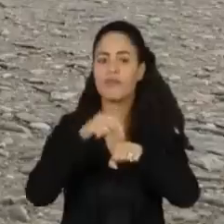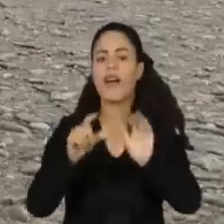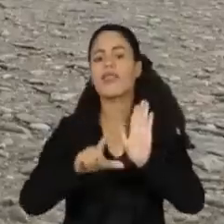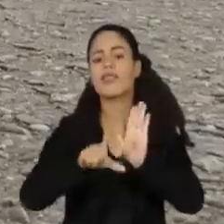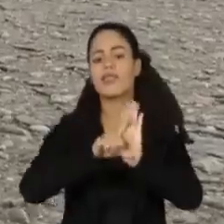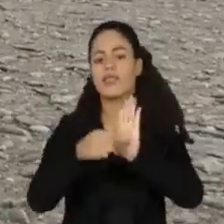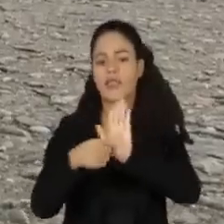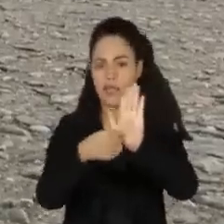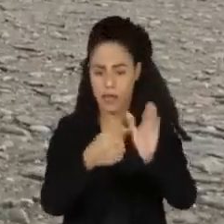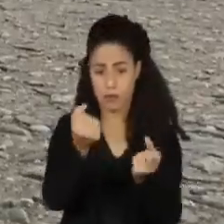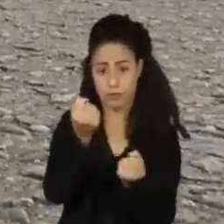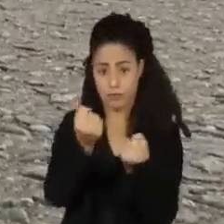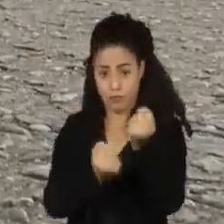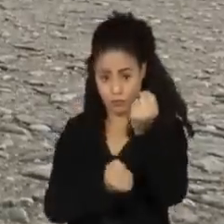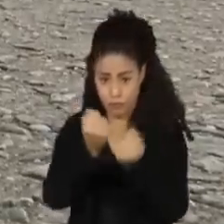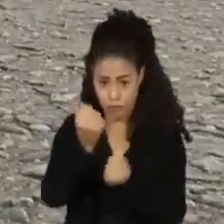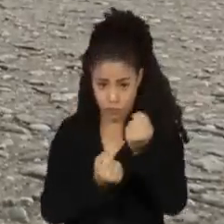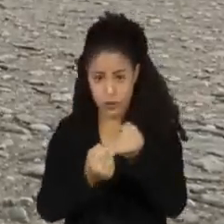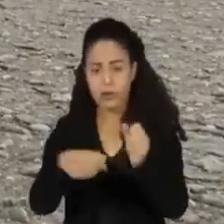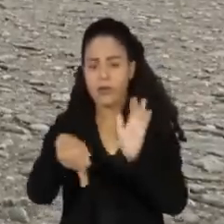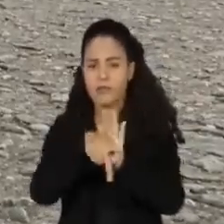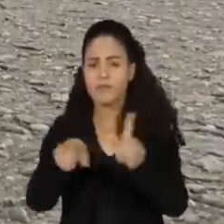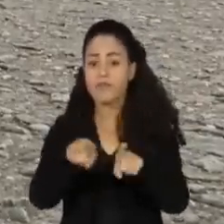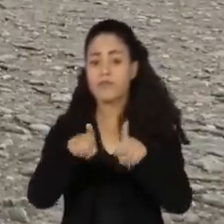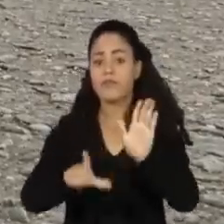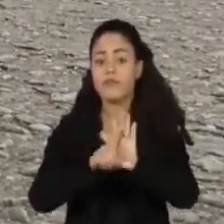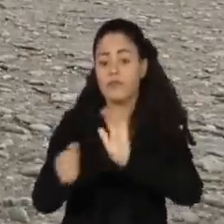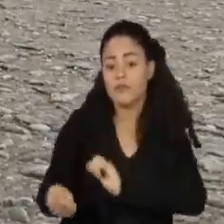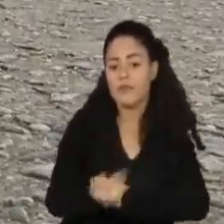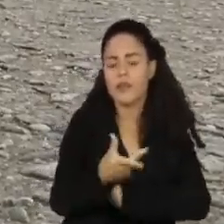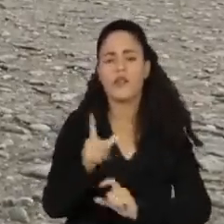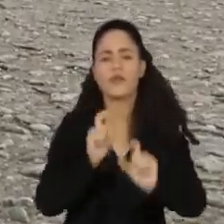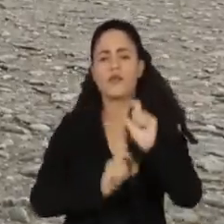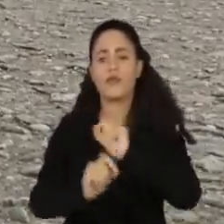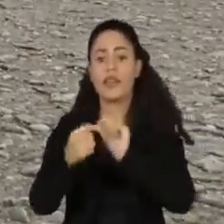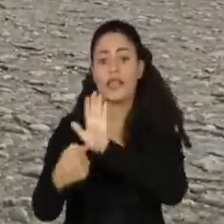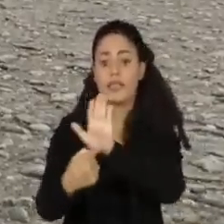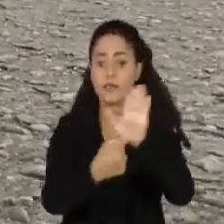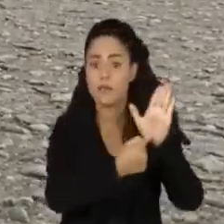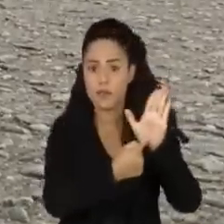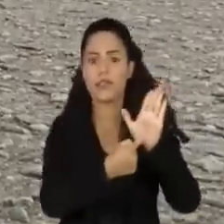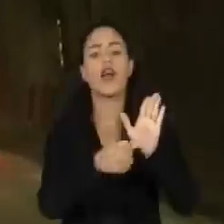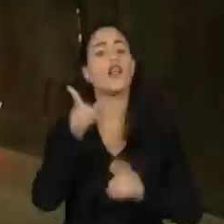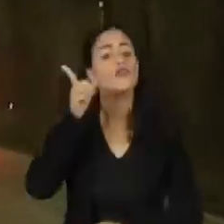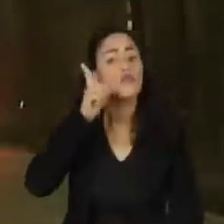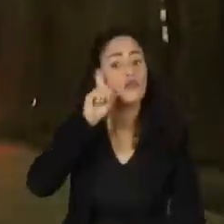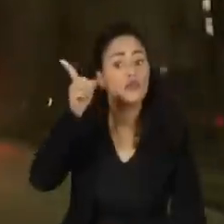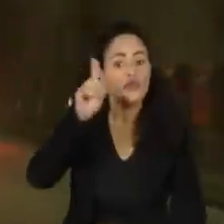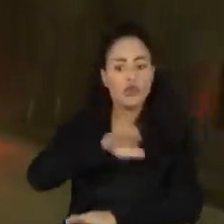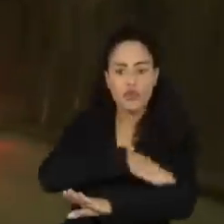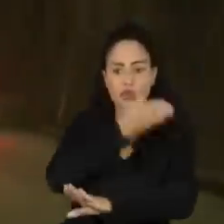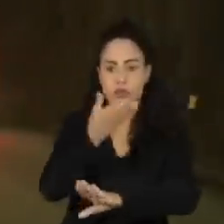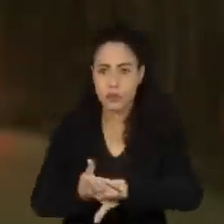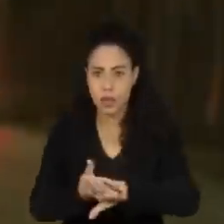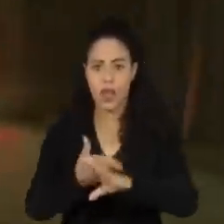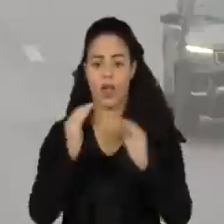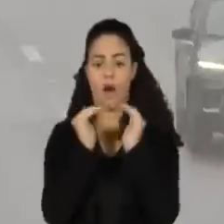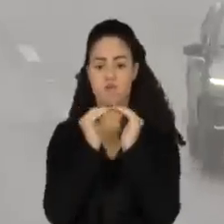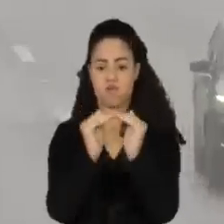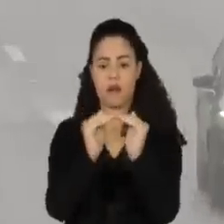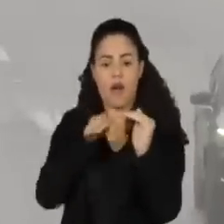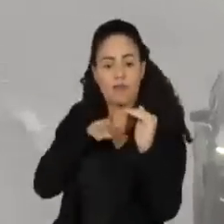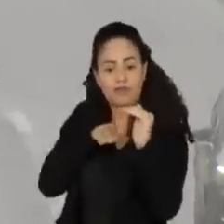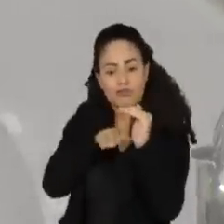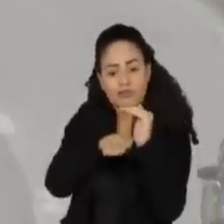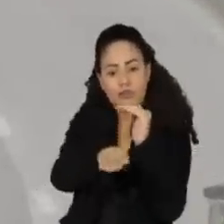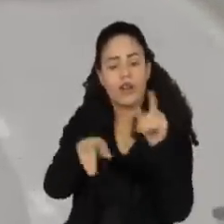Brasileiro. A nova legislação determina que o dispositivo de segurança fique aceso ao longo do dia, apenas dentro de túneis,